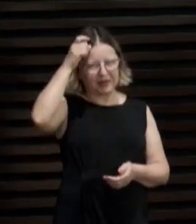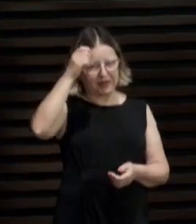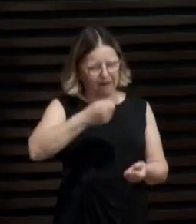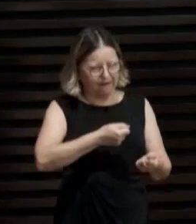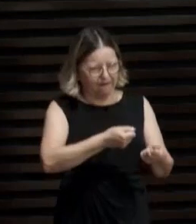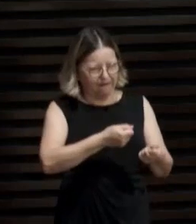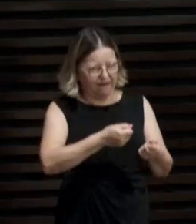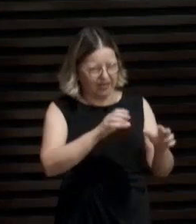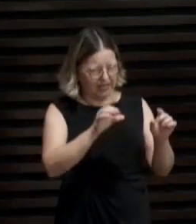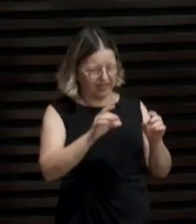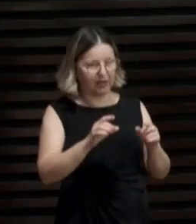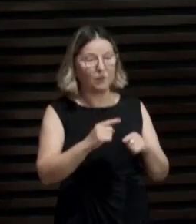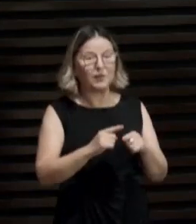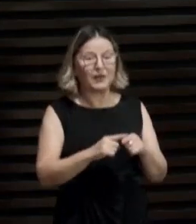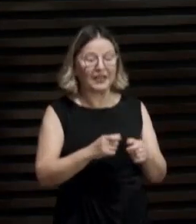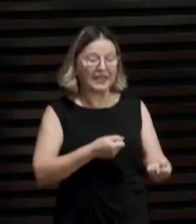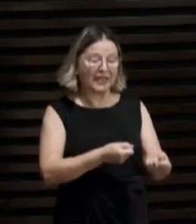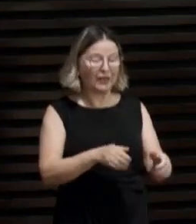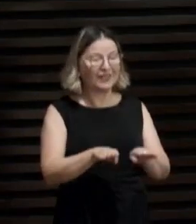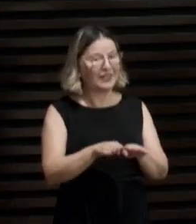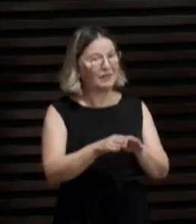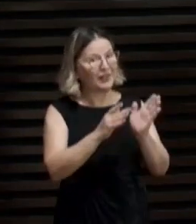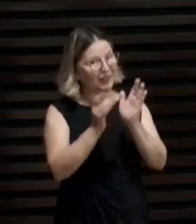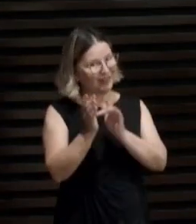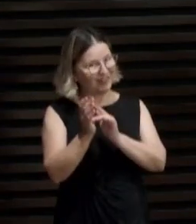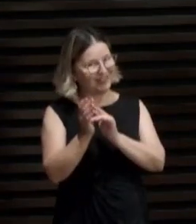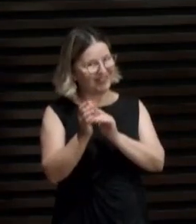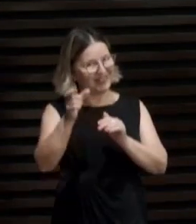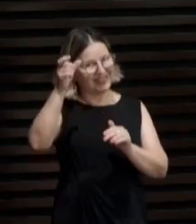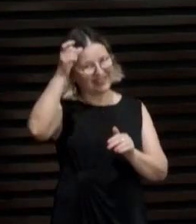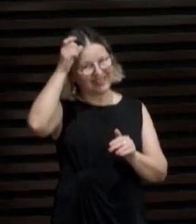fez isso com Jesus. E ele faz isso conosco também.